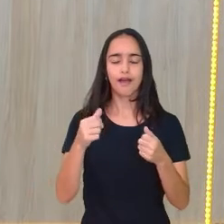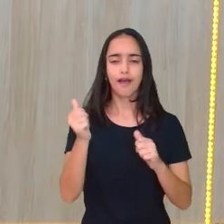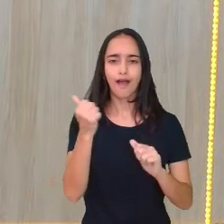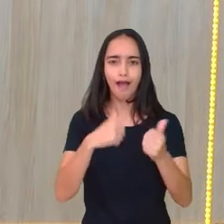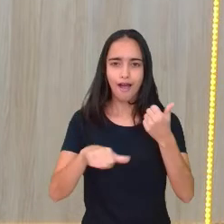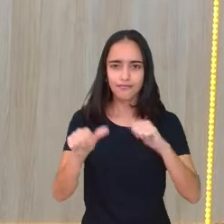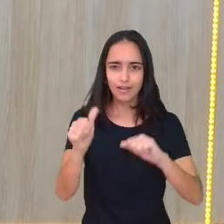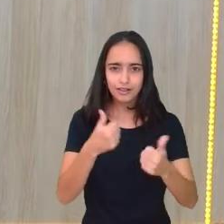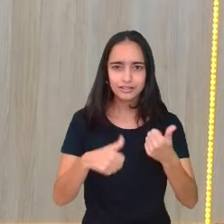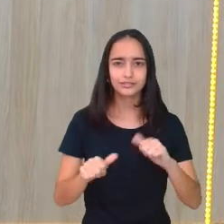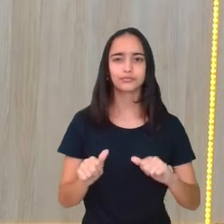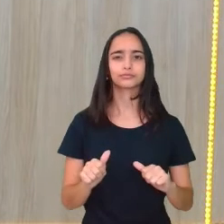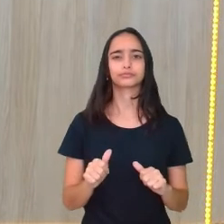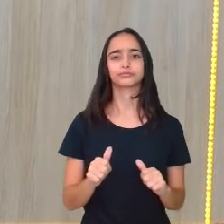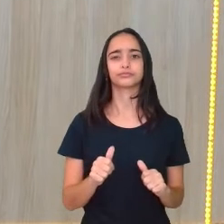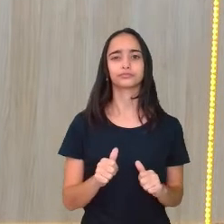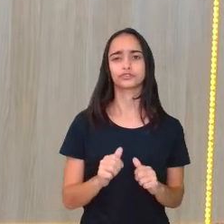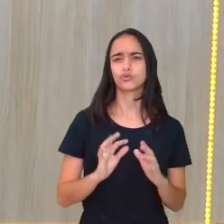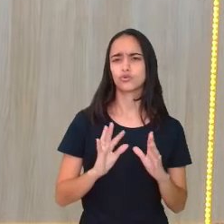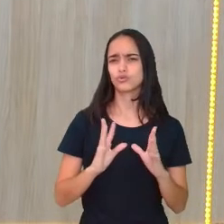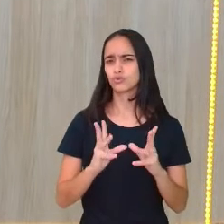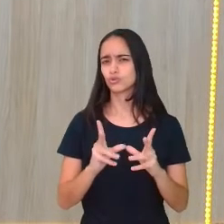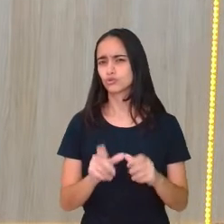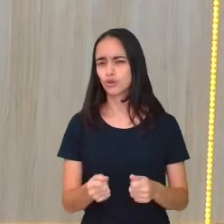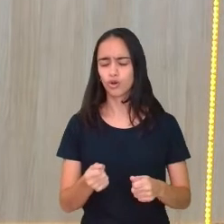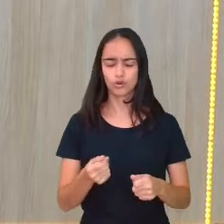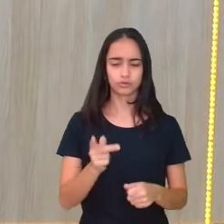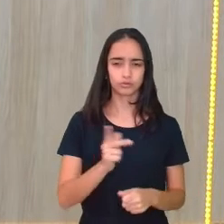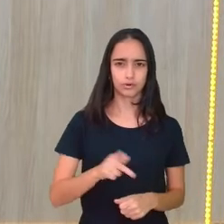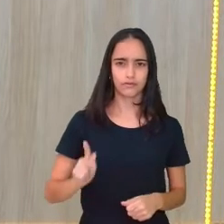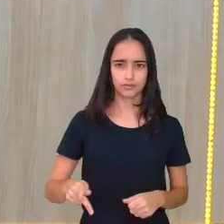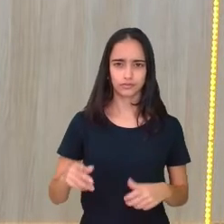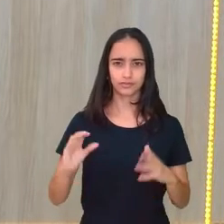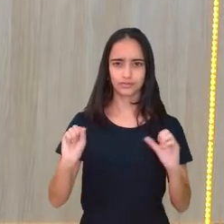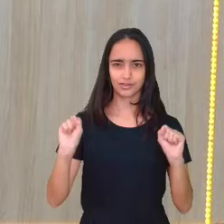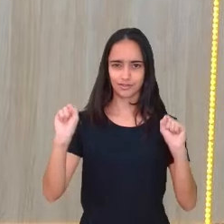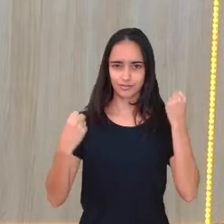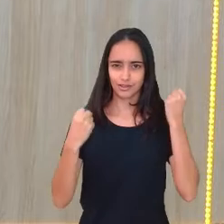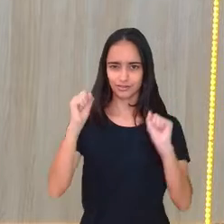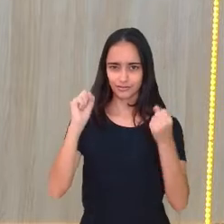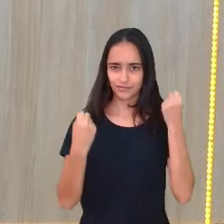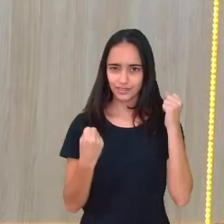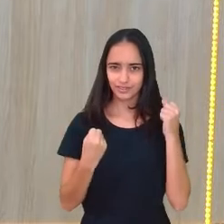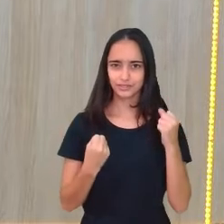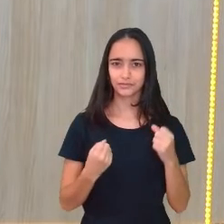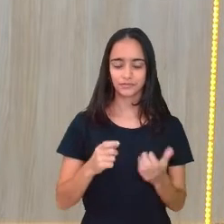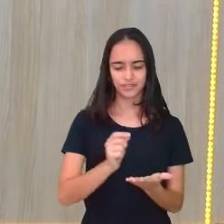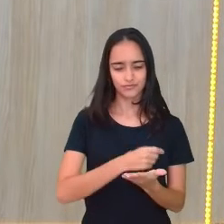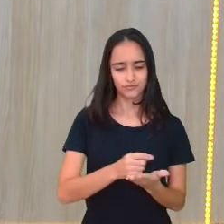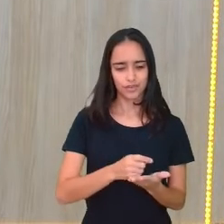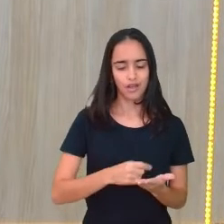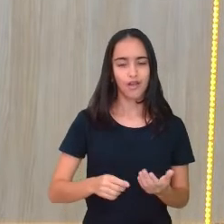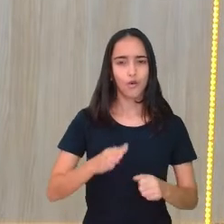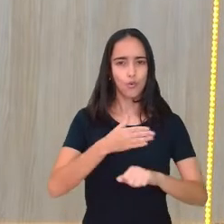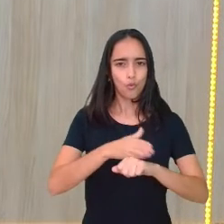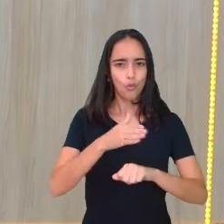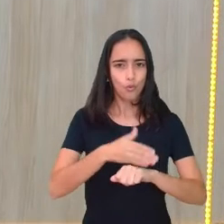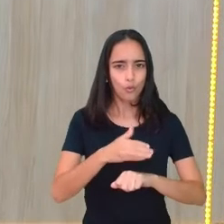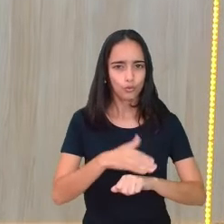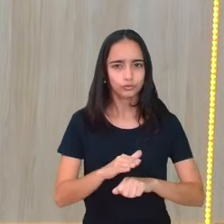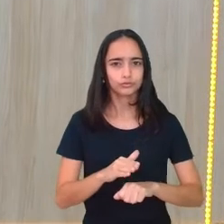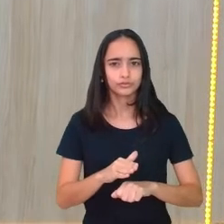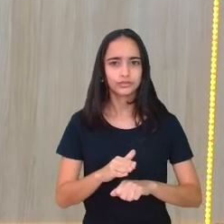os professores e professoras de educação física, quando vão prescrever um treino, né? Um programa de treinamento para